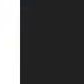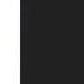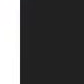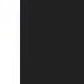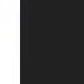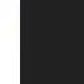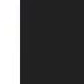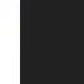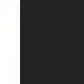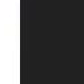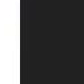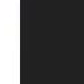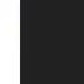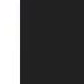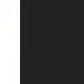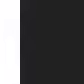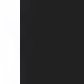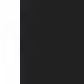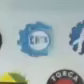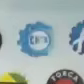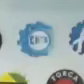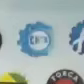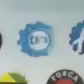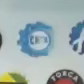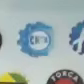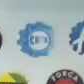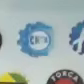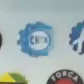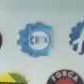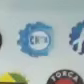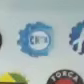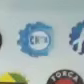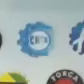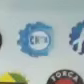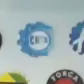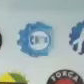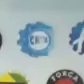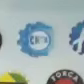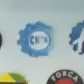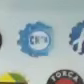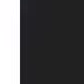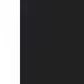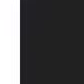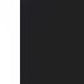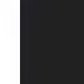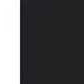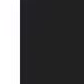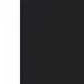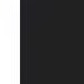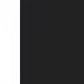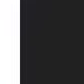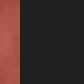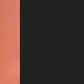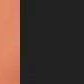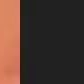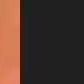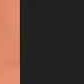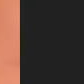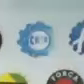que essa empresa está parada é uma vitória. É uma vitória para nós, para o chão de fábrica. Com certeza. Eu vou virar a câmera aqui de